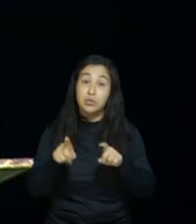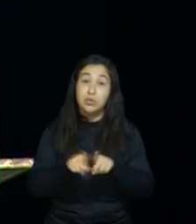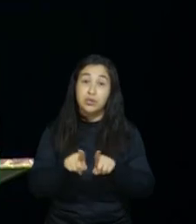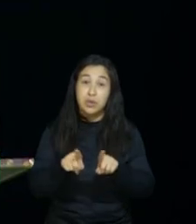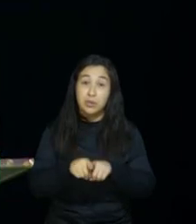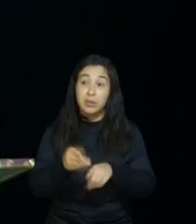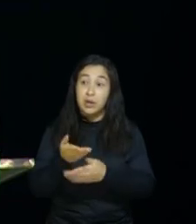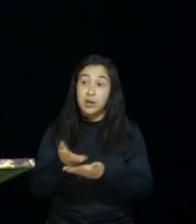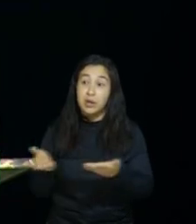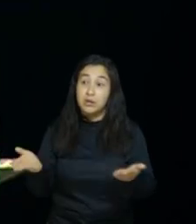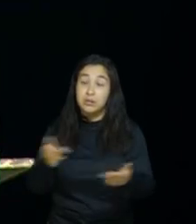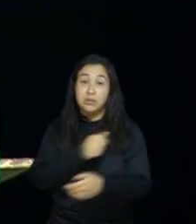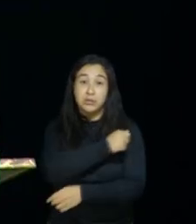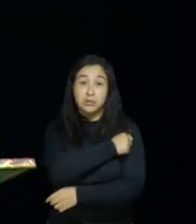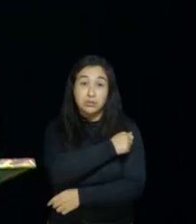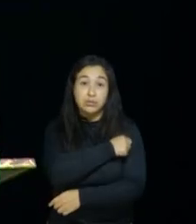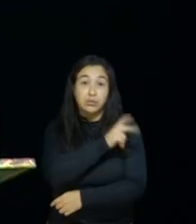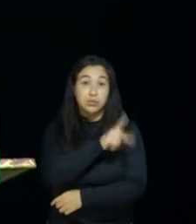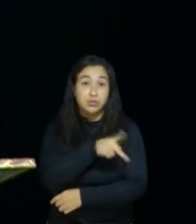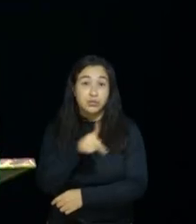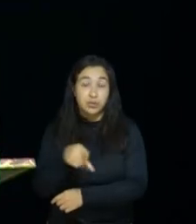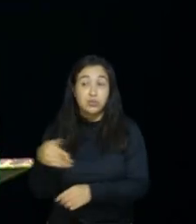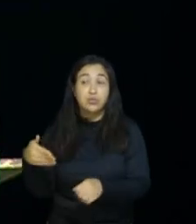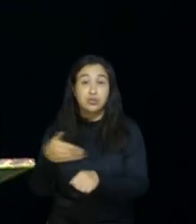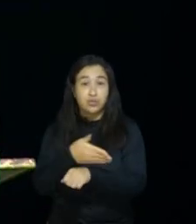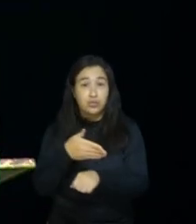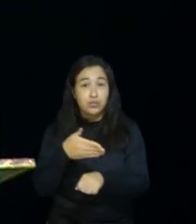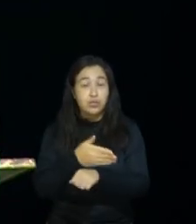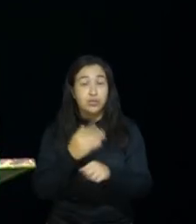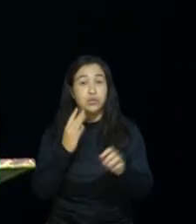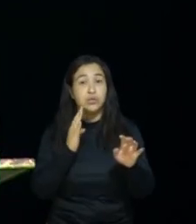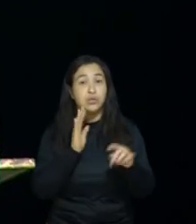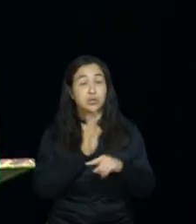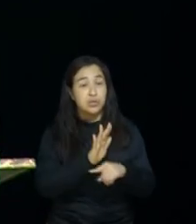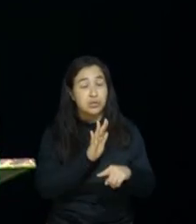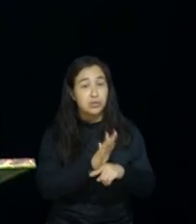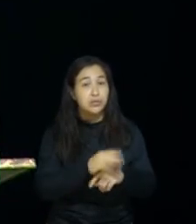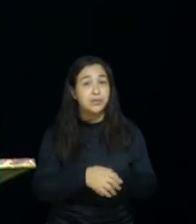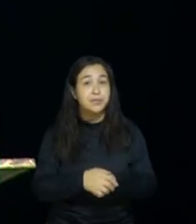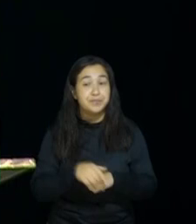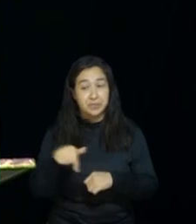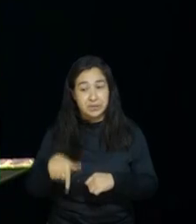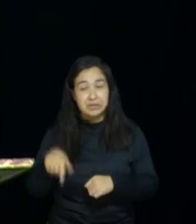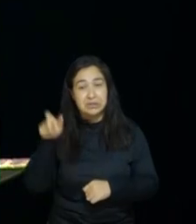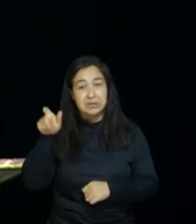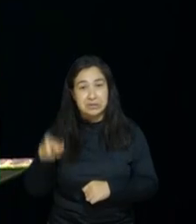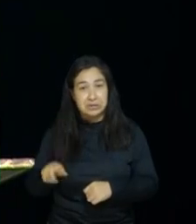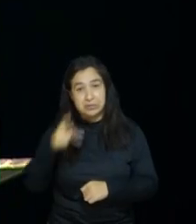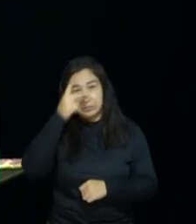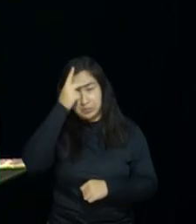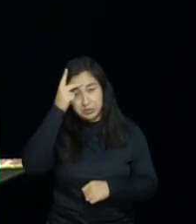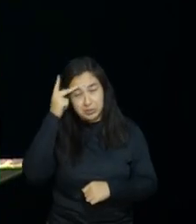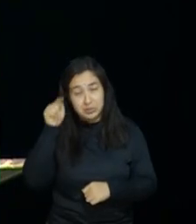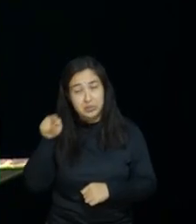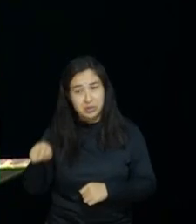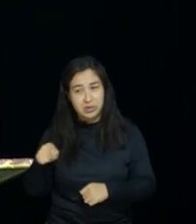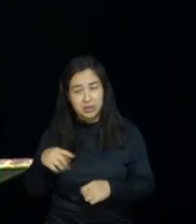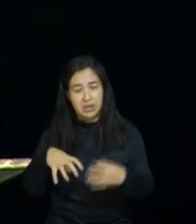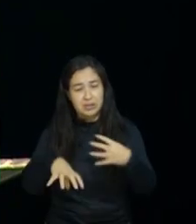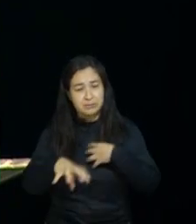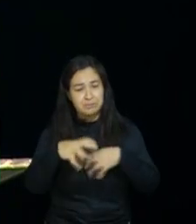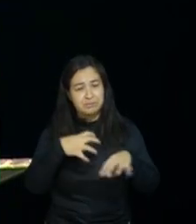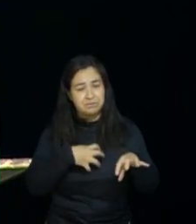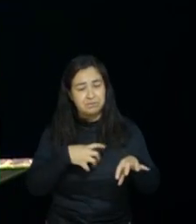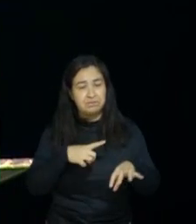alunos, seus professores para ajudar. Esse é o perfil de Santa Catarina e eu quero ressaltar aqui, né,